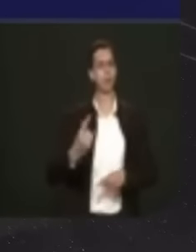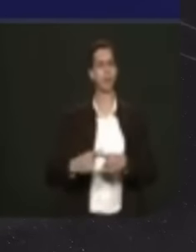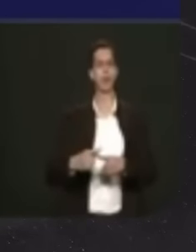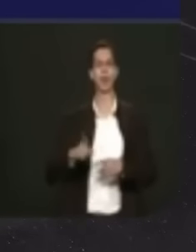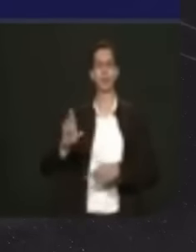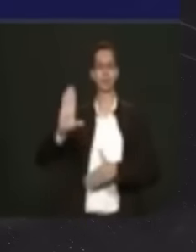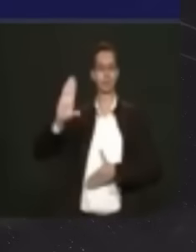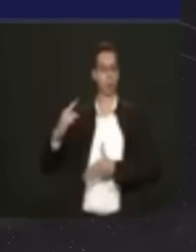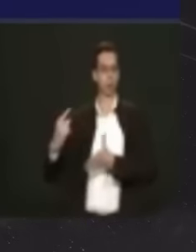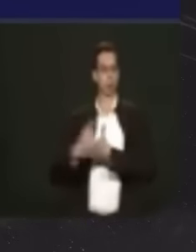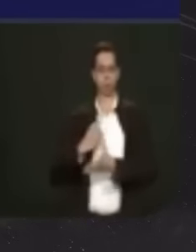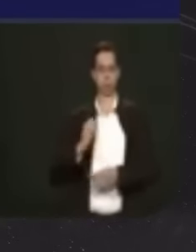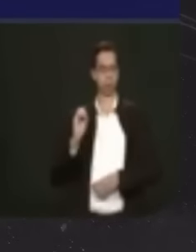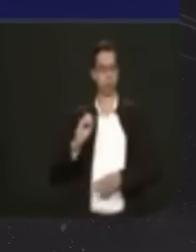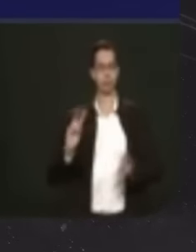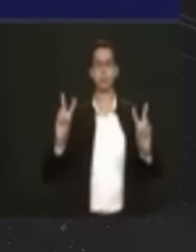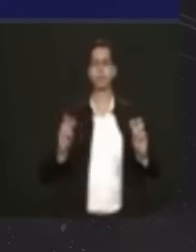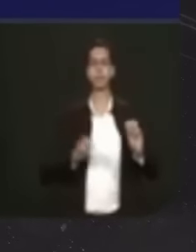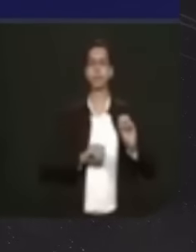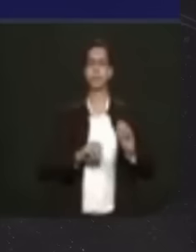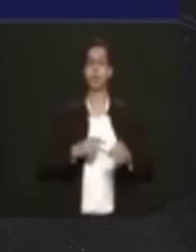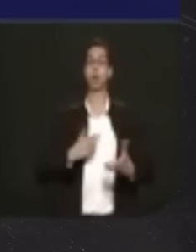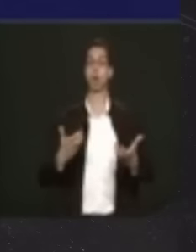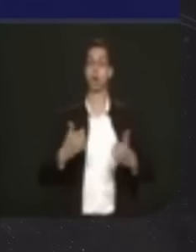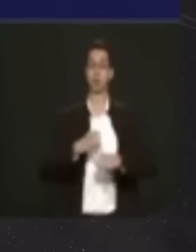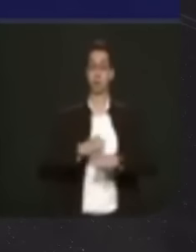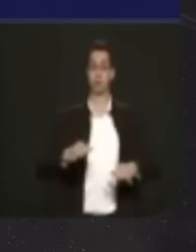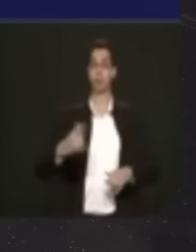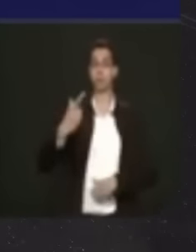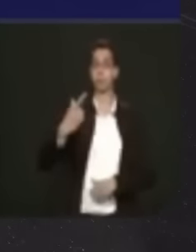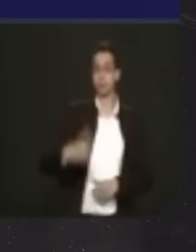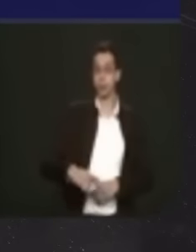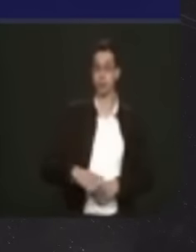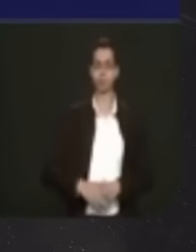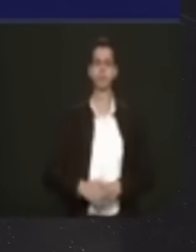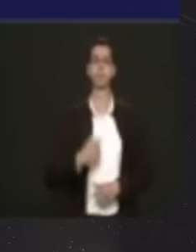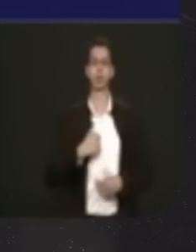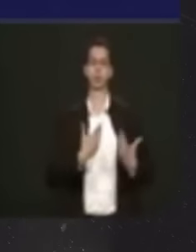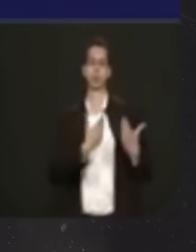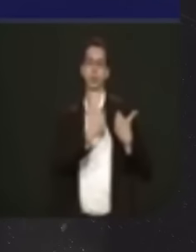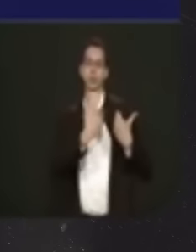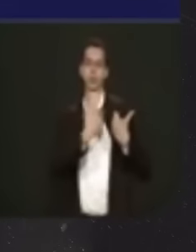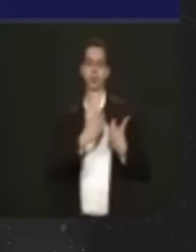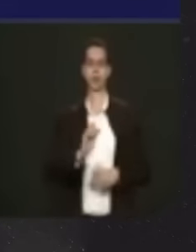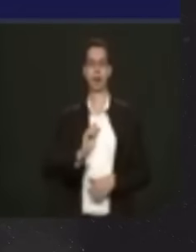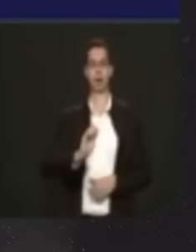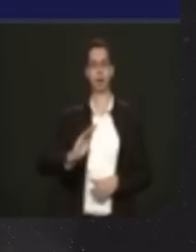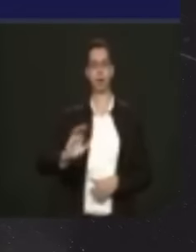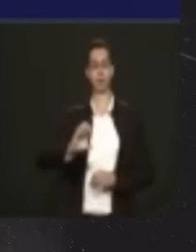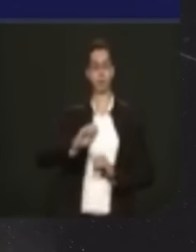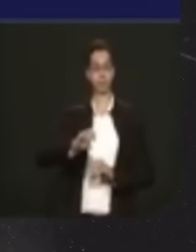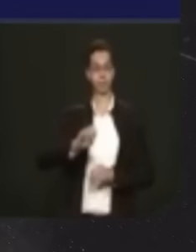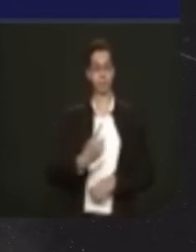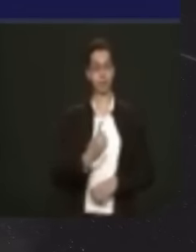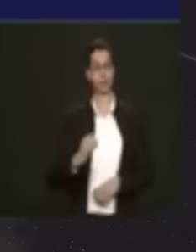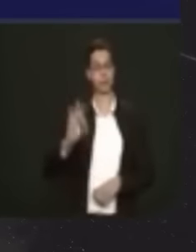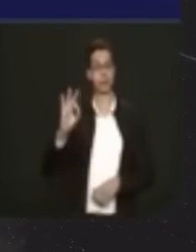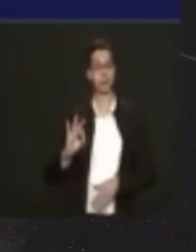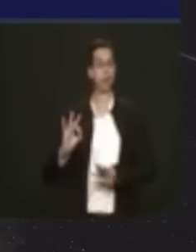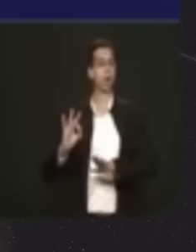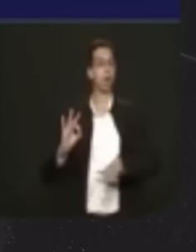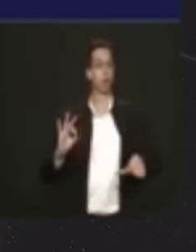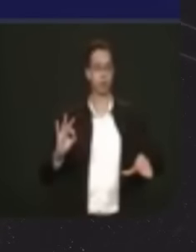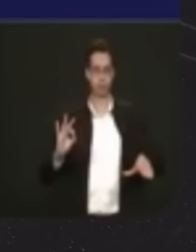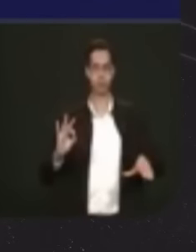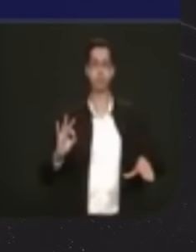pergunta sobre a questão da educação queria reafirmar aqui o meu compromisso com alfabetização de 100% das crianças